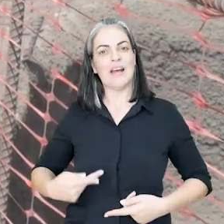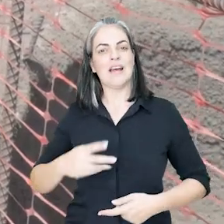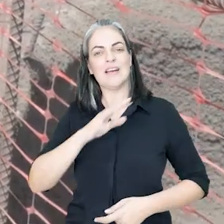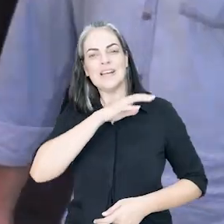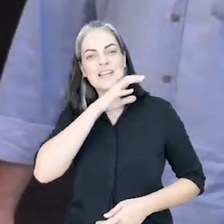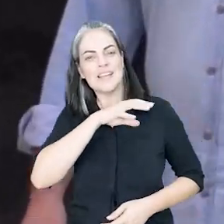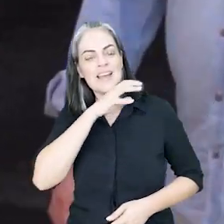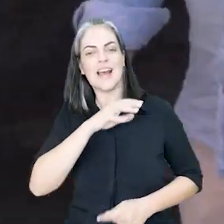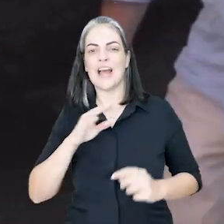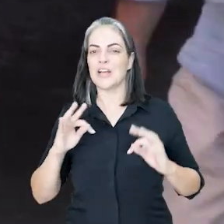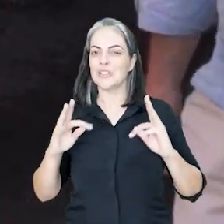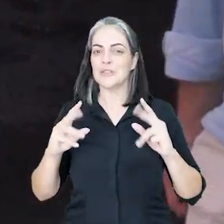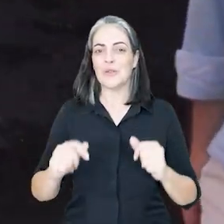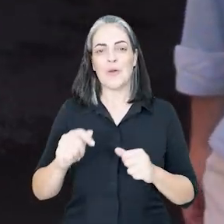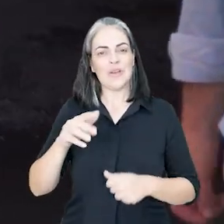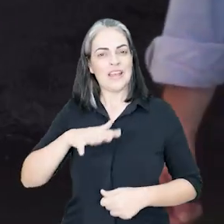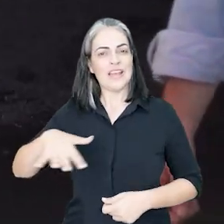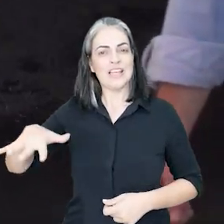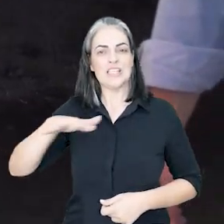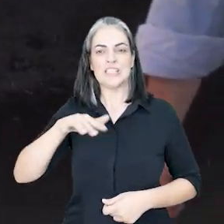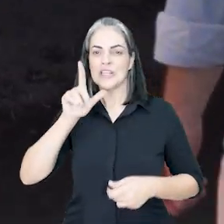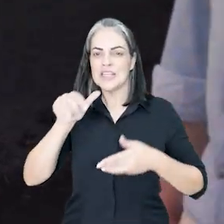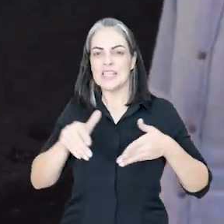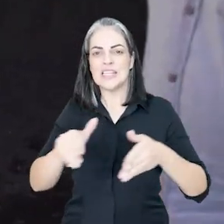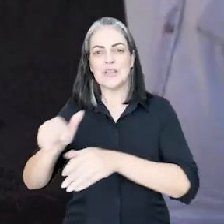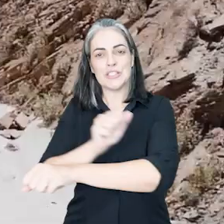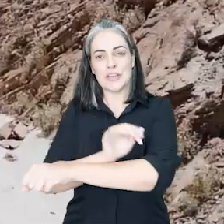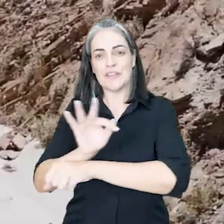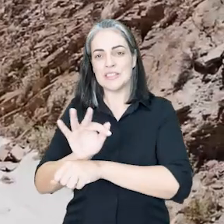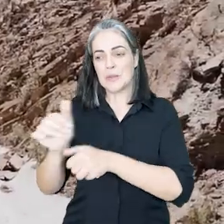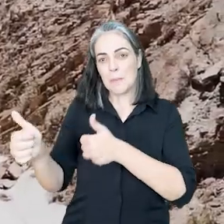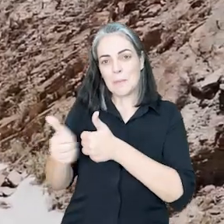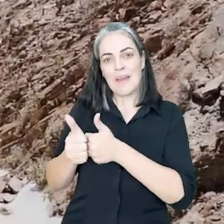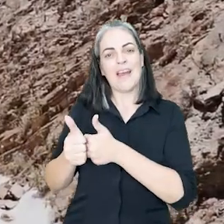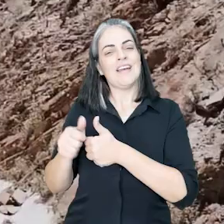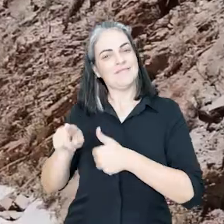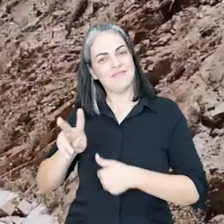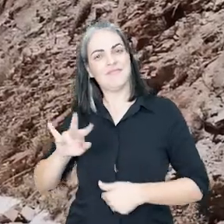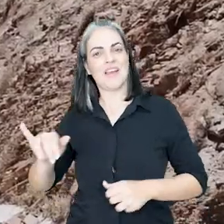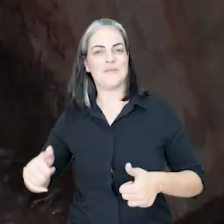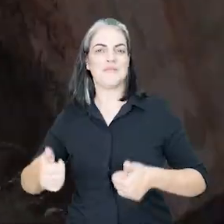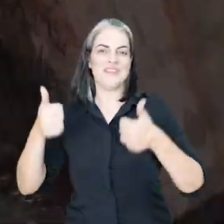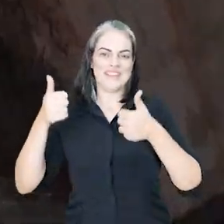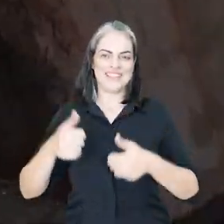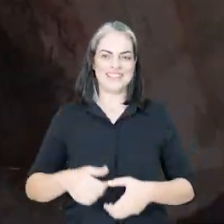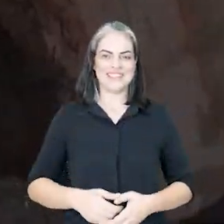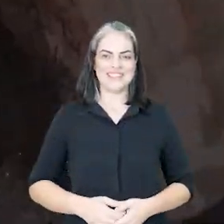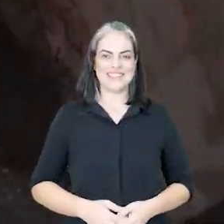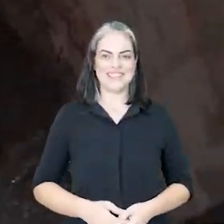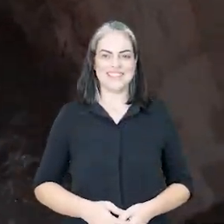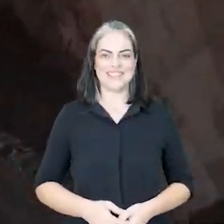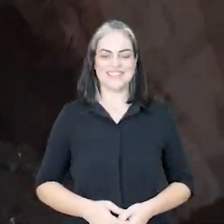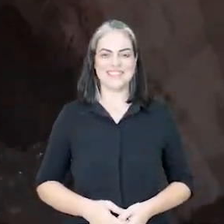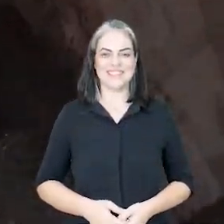ser humano, para o gado, a região com o Rio São Francisco passando dentro.